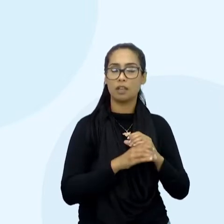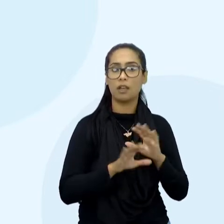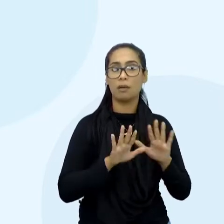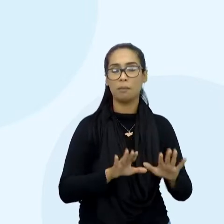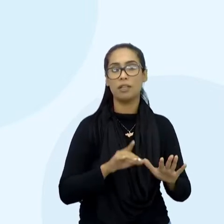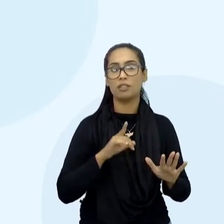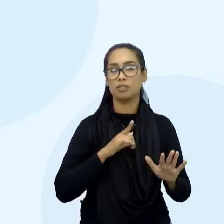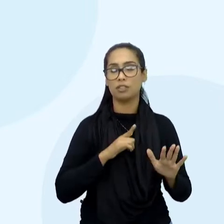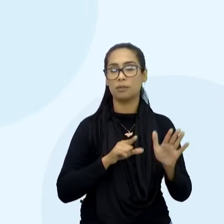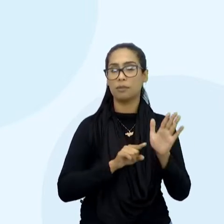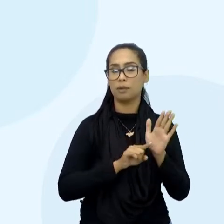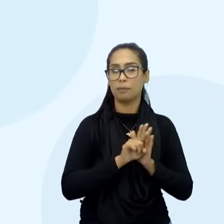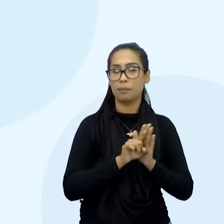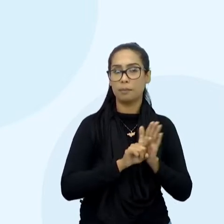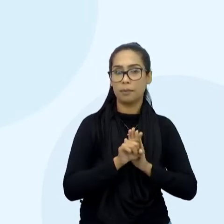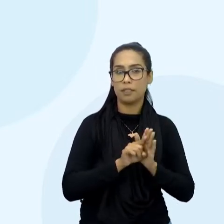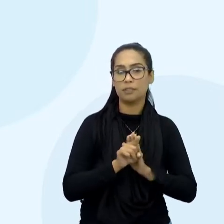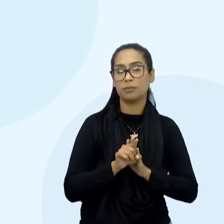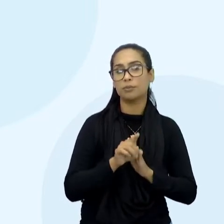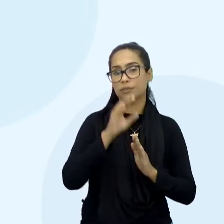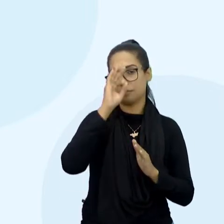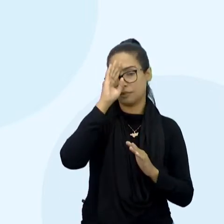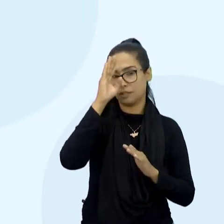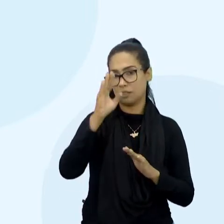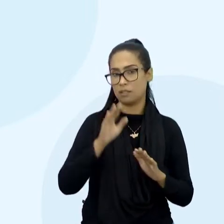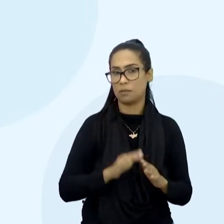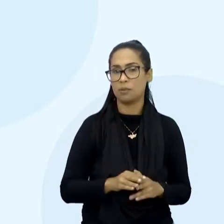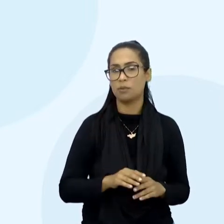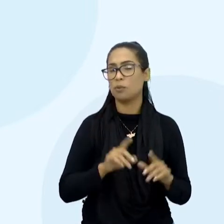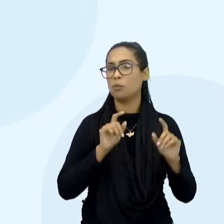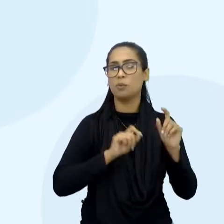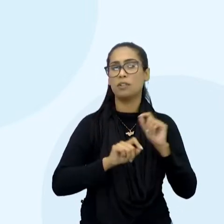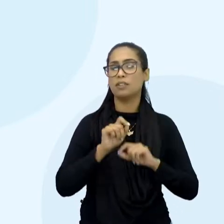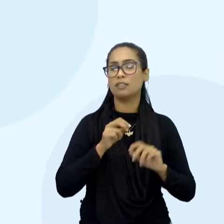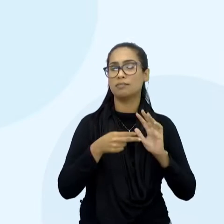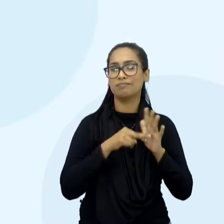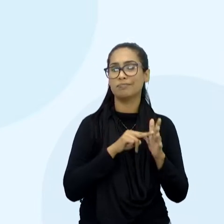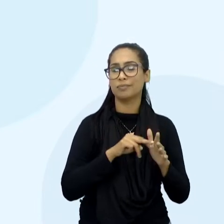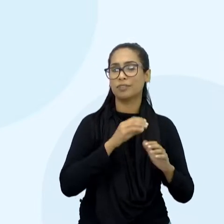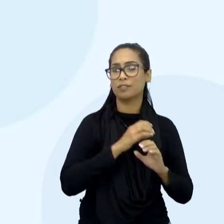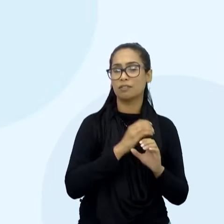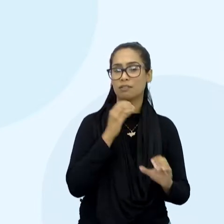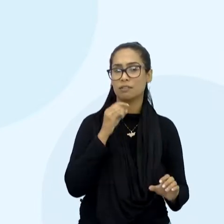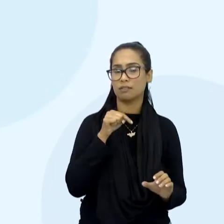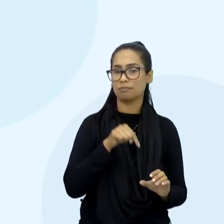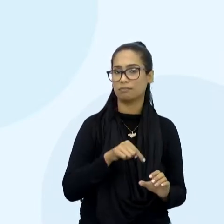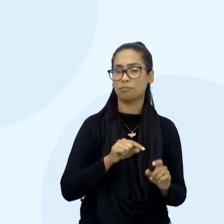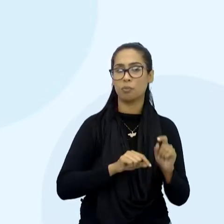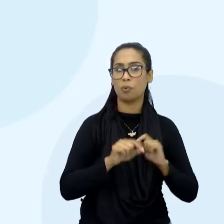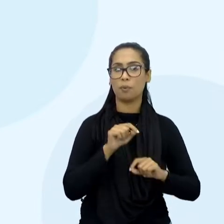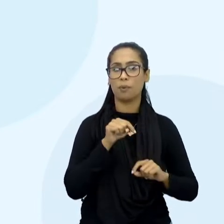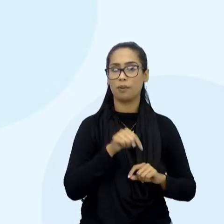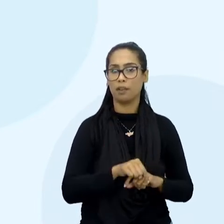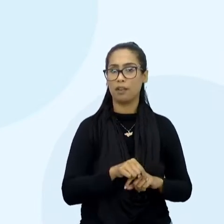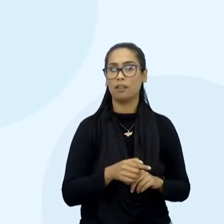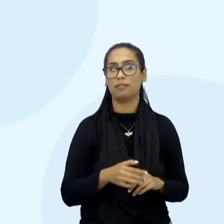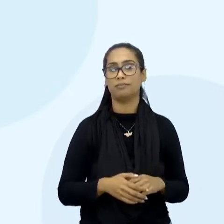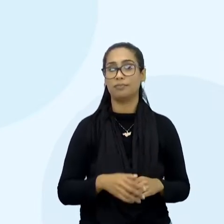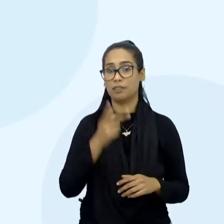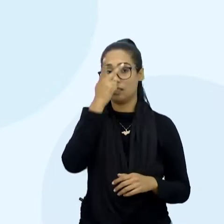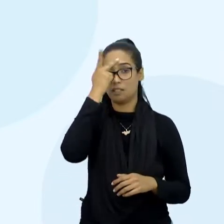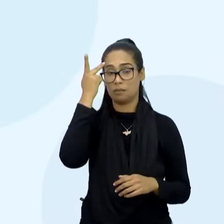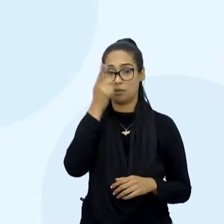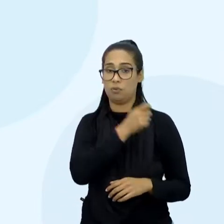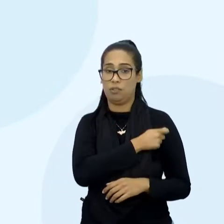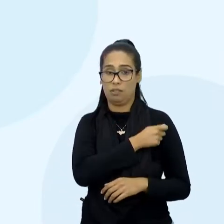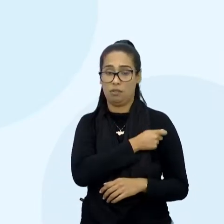guia, um fio condutor, que era o seguinte: afinal de contas, o que é ciência? né? Então, os estudantes tinham um pouco que pensar em